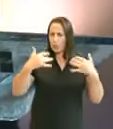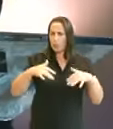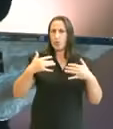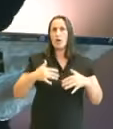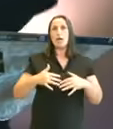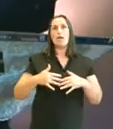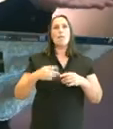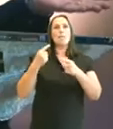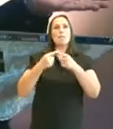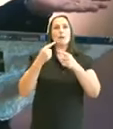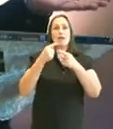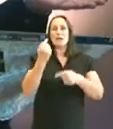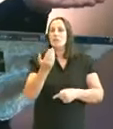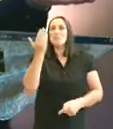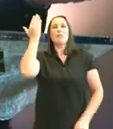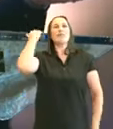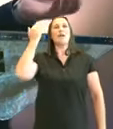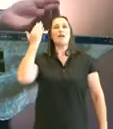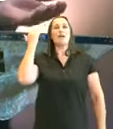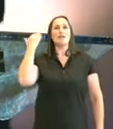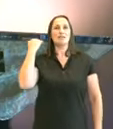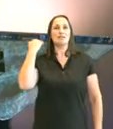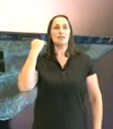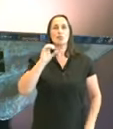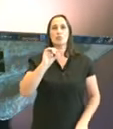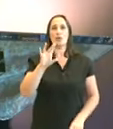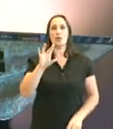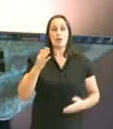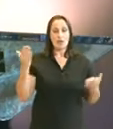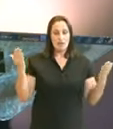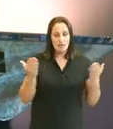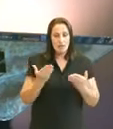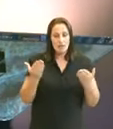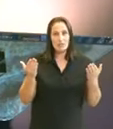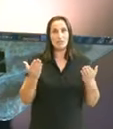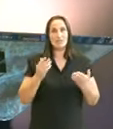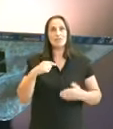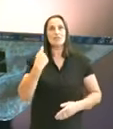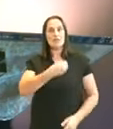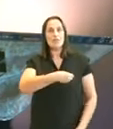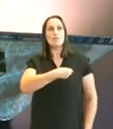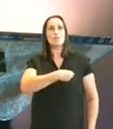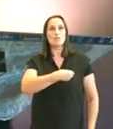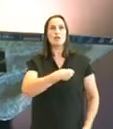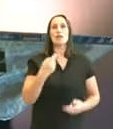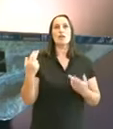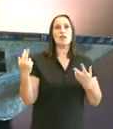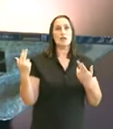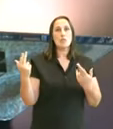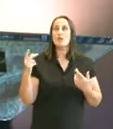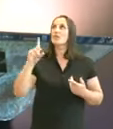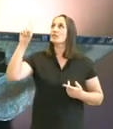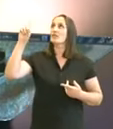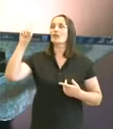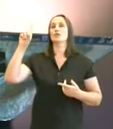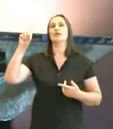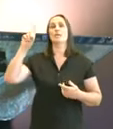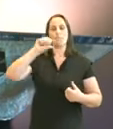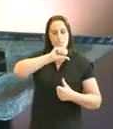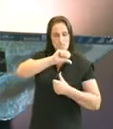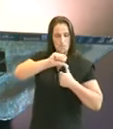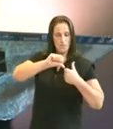os mitos daquele tempo, e a gente tem os mitos desse tempo, e Deus tem que trabalhar o